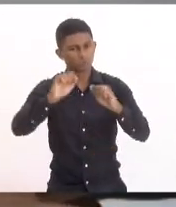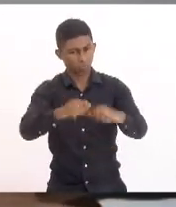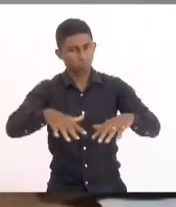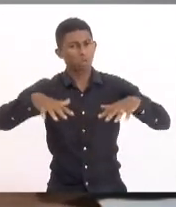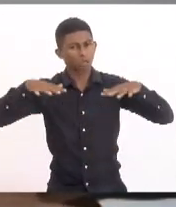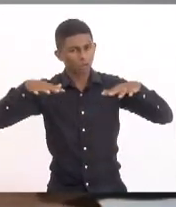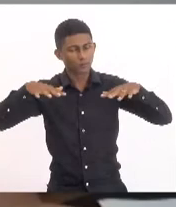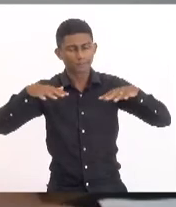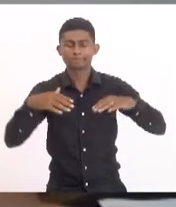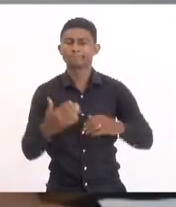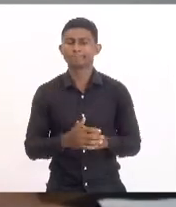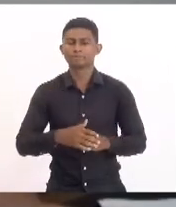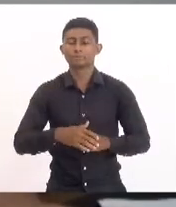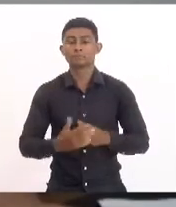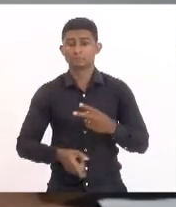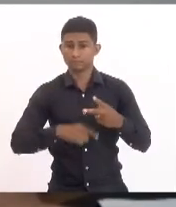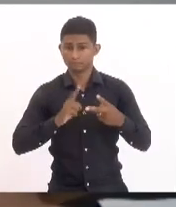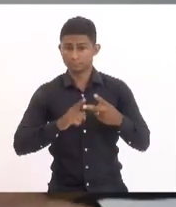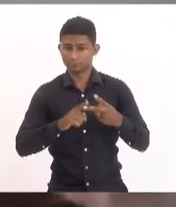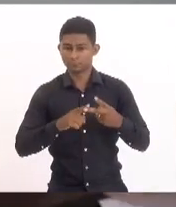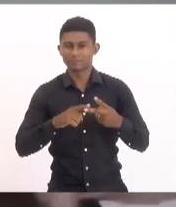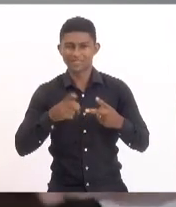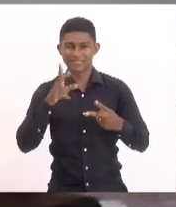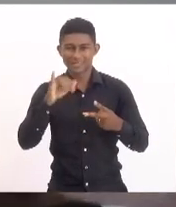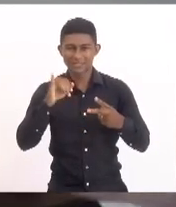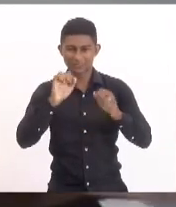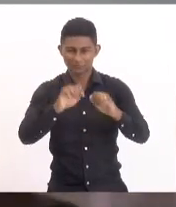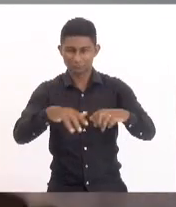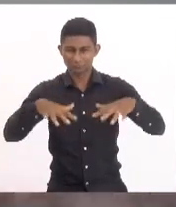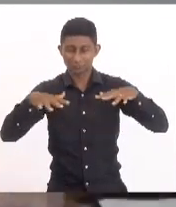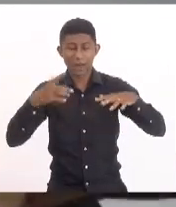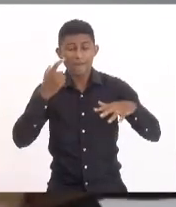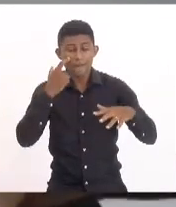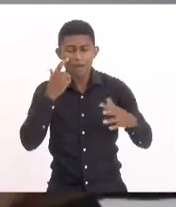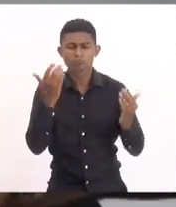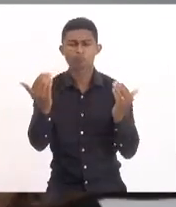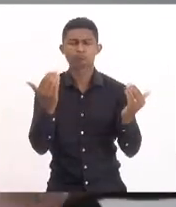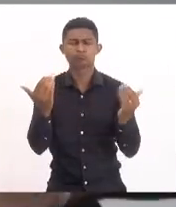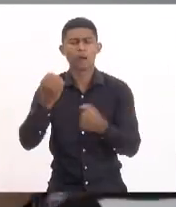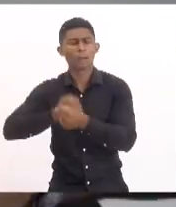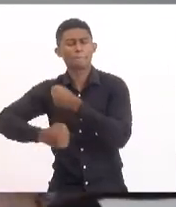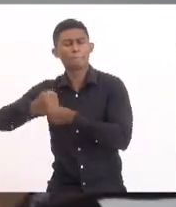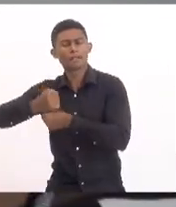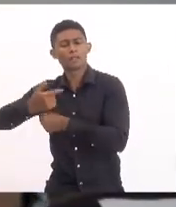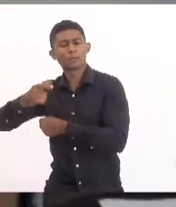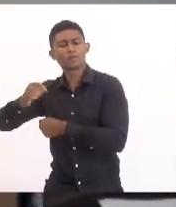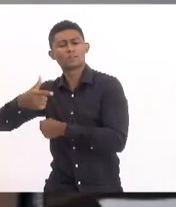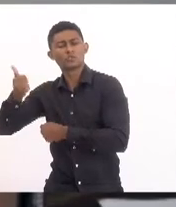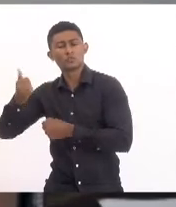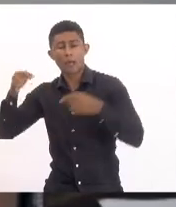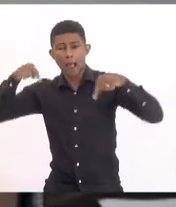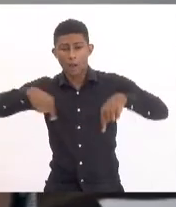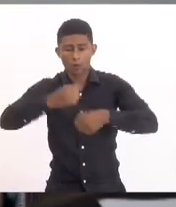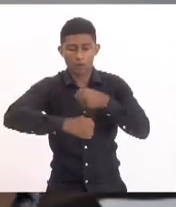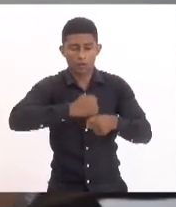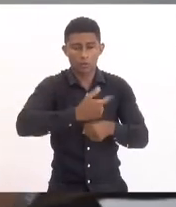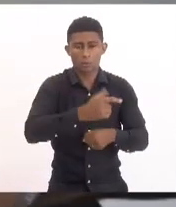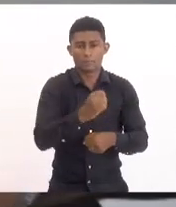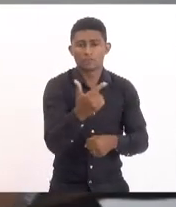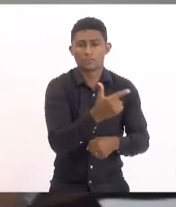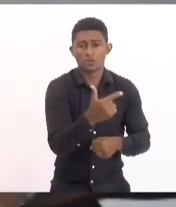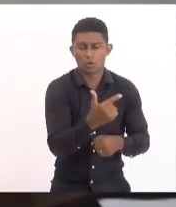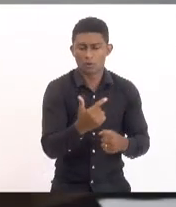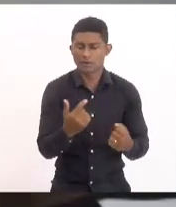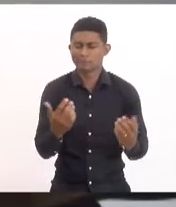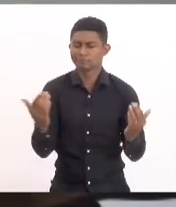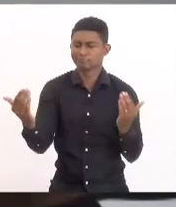Dois, na audiência pública vamos ter que ponderar o que, que mudou de um ano para cá em relação à pandemia para que a gente adeque, né, o projeto